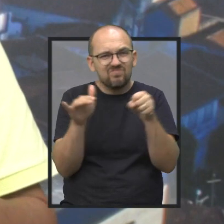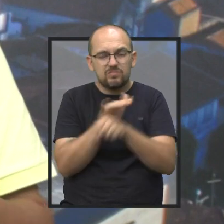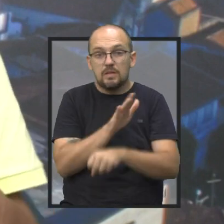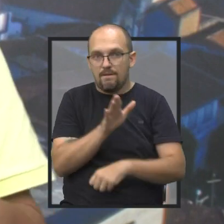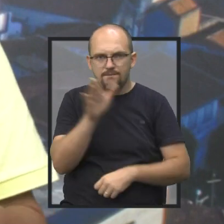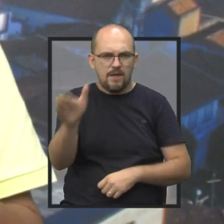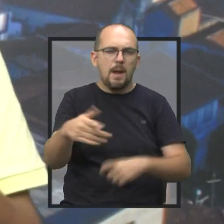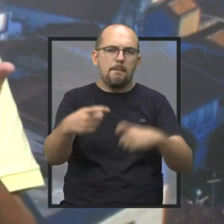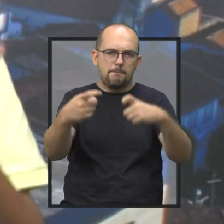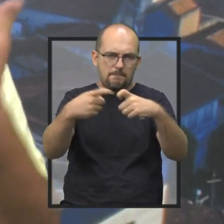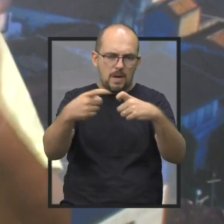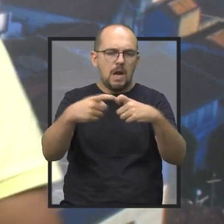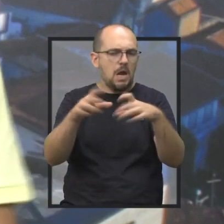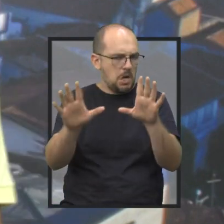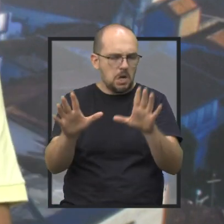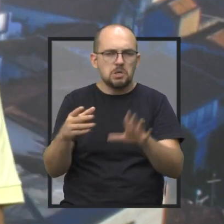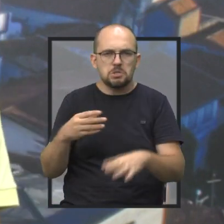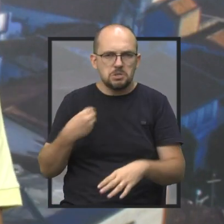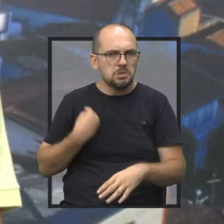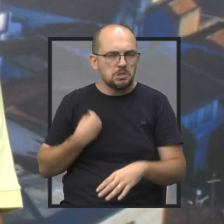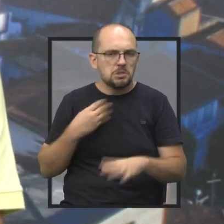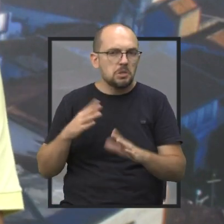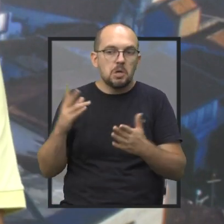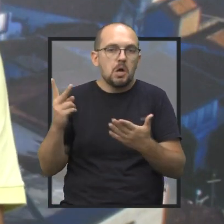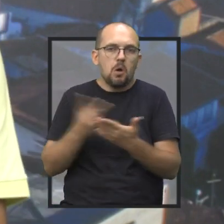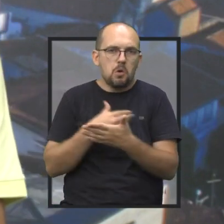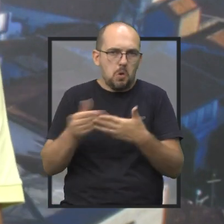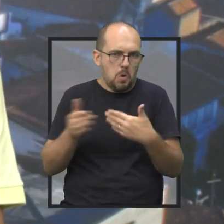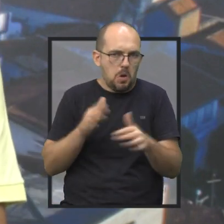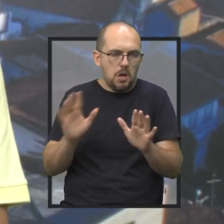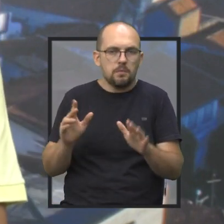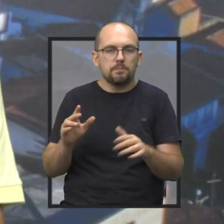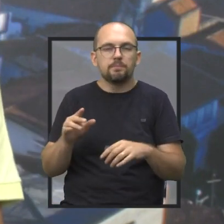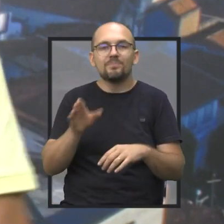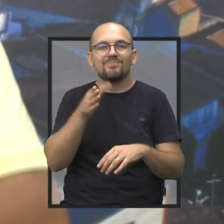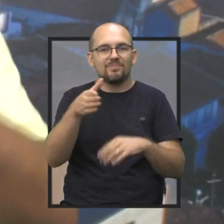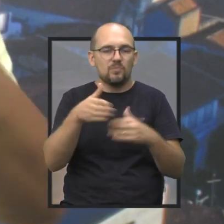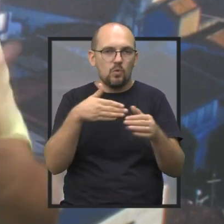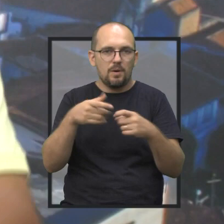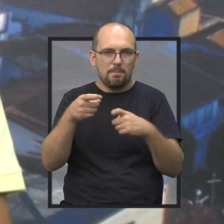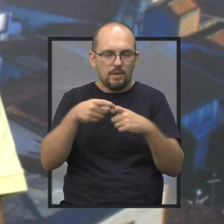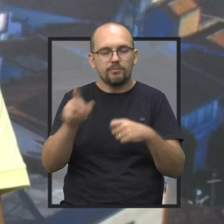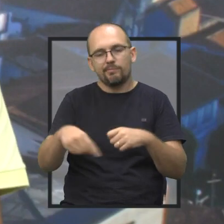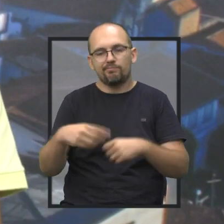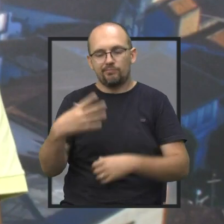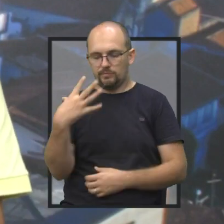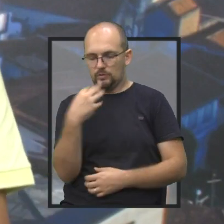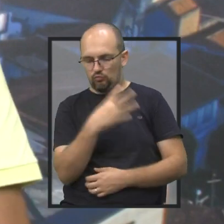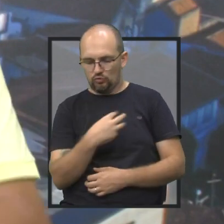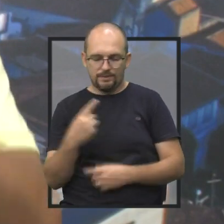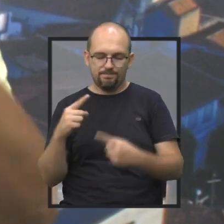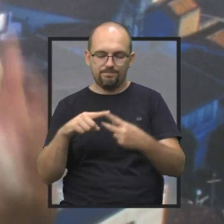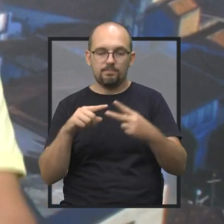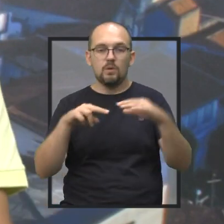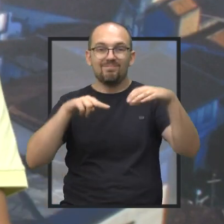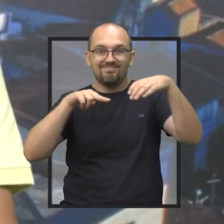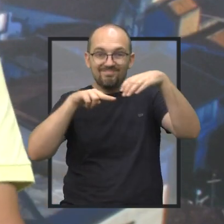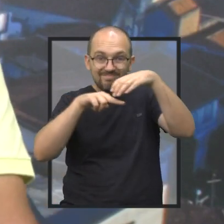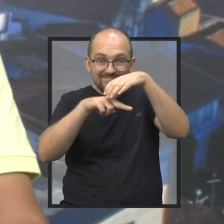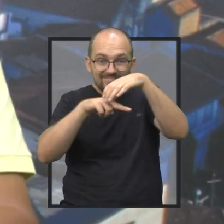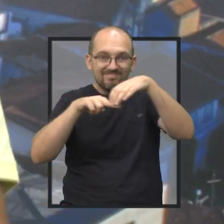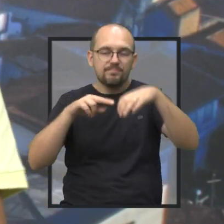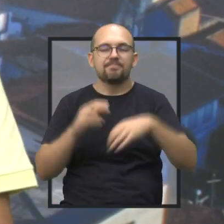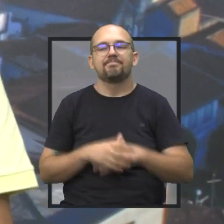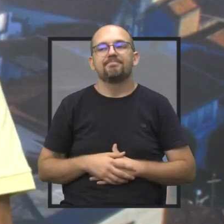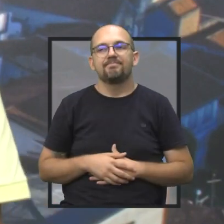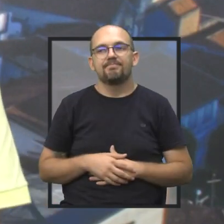vai, o médico automaticamente, qualquer coisa no corpo que ocorre, qualquer médico que você vai, é raio-x, é tomografia, sim, é ressonância, aí